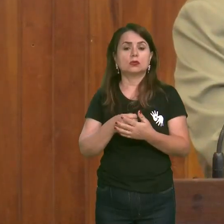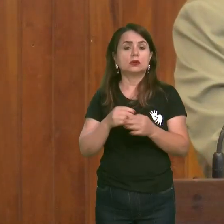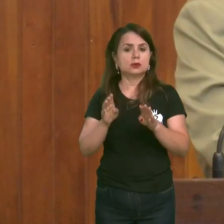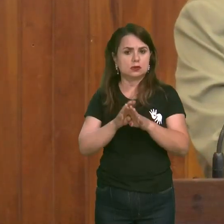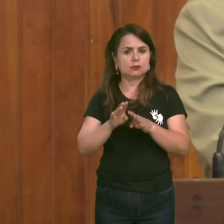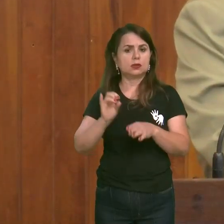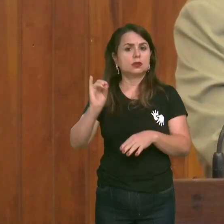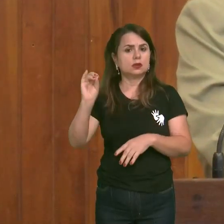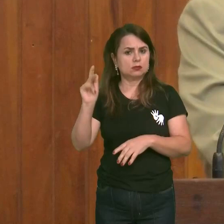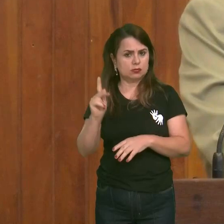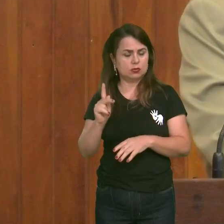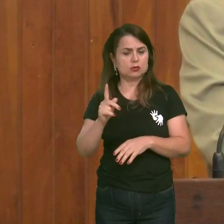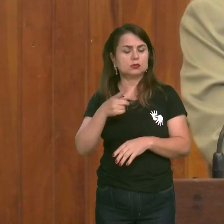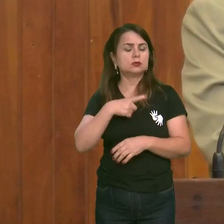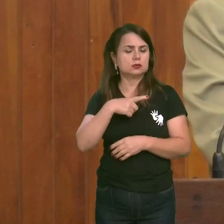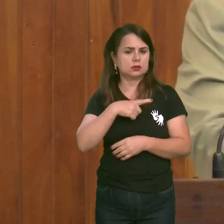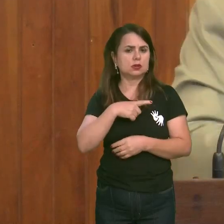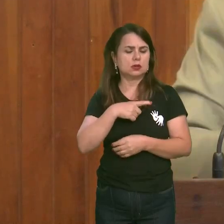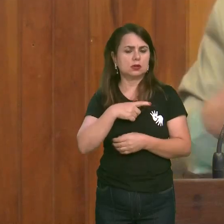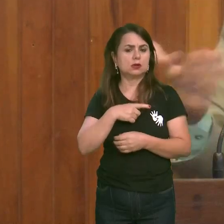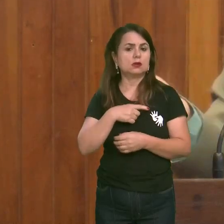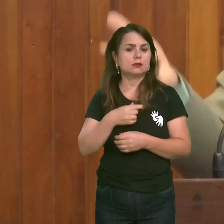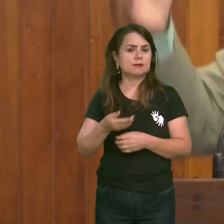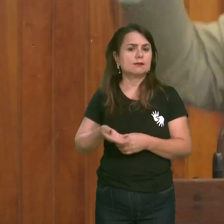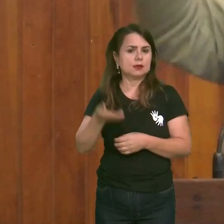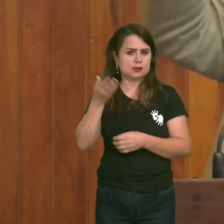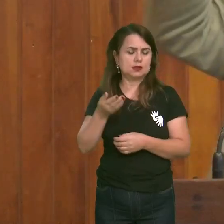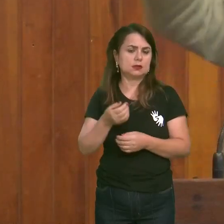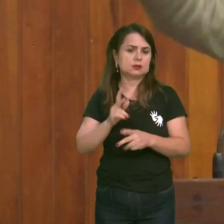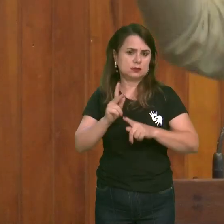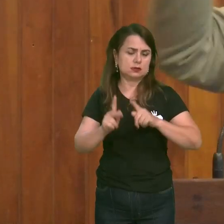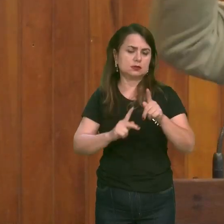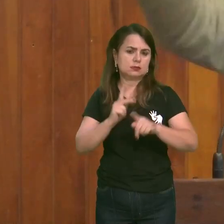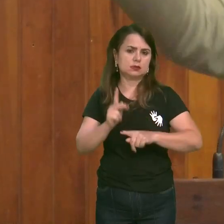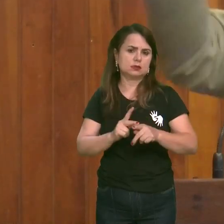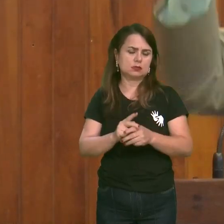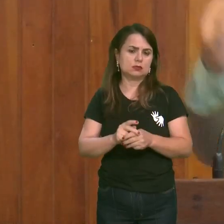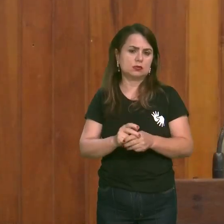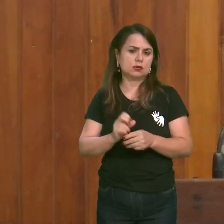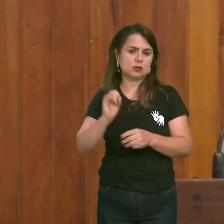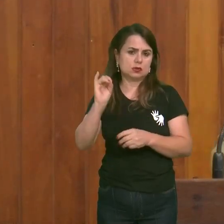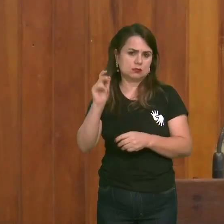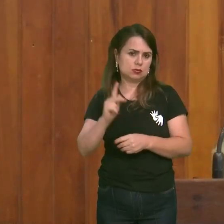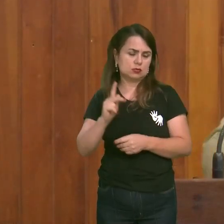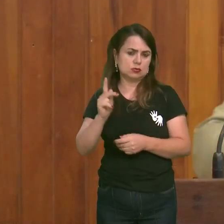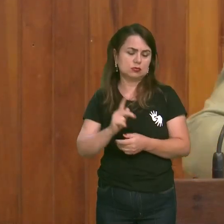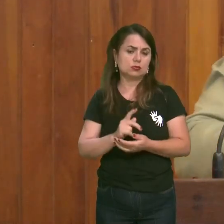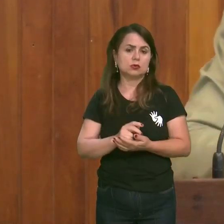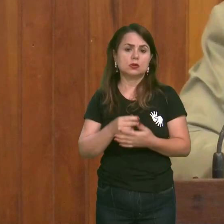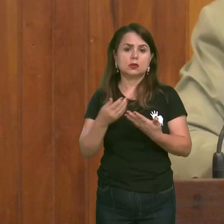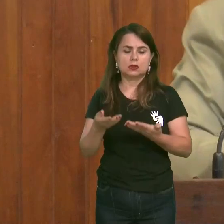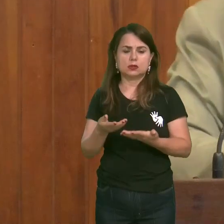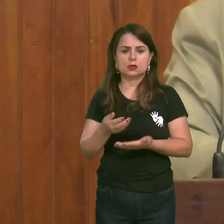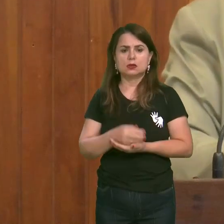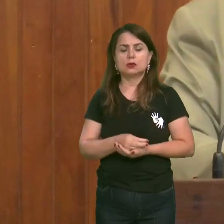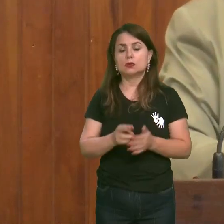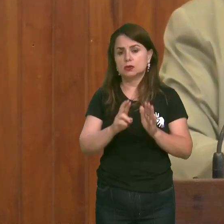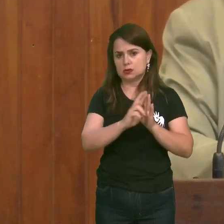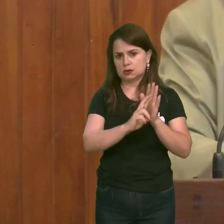impostos da população no contribuinte óbvio que a receita ela tem que fazer frente as despesas